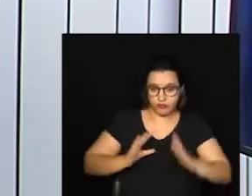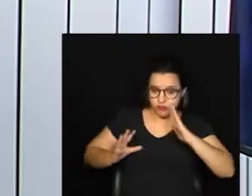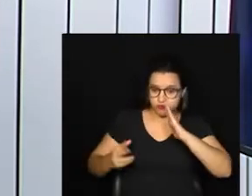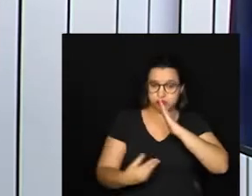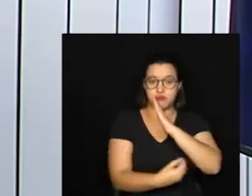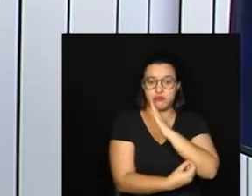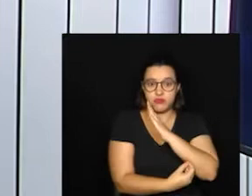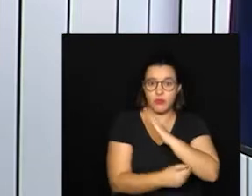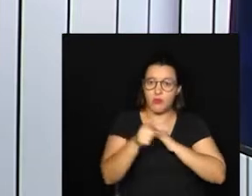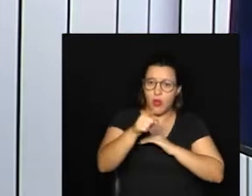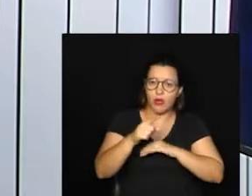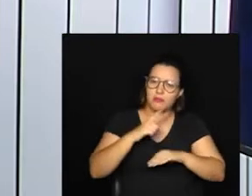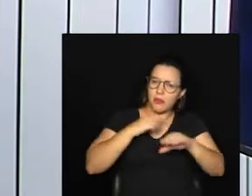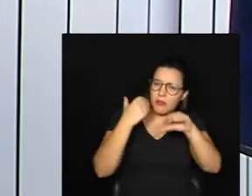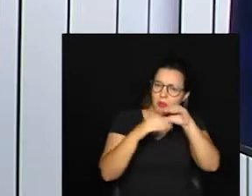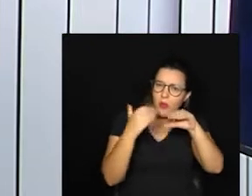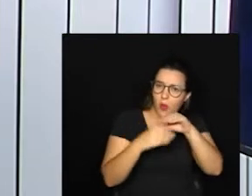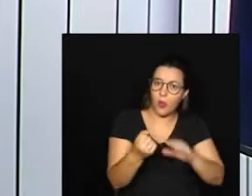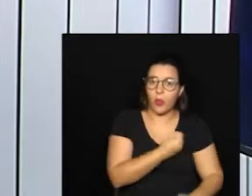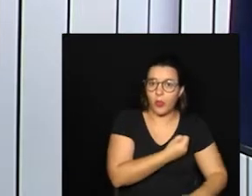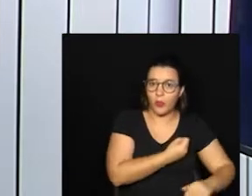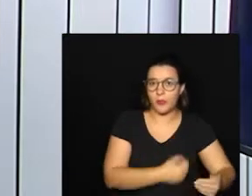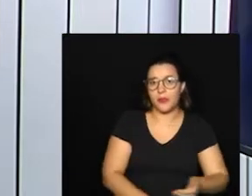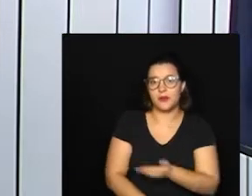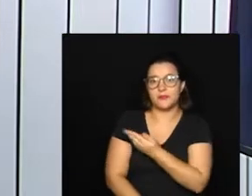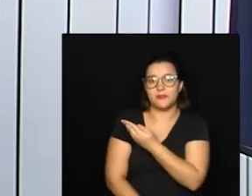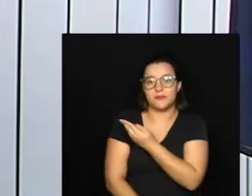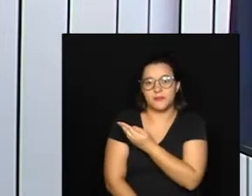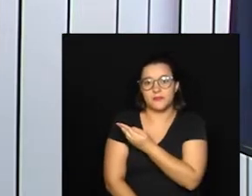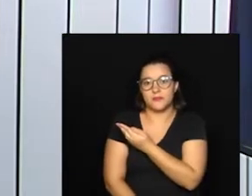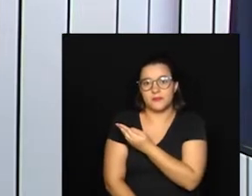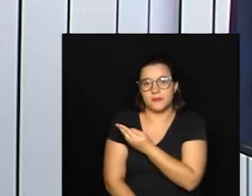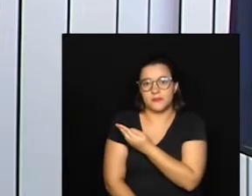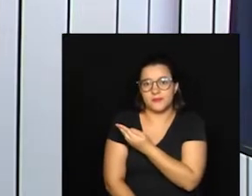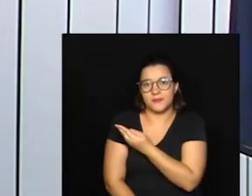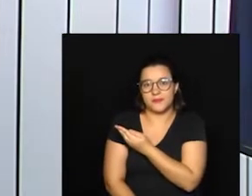sua participação através do 19DDD